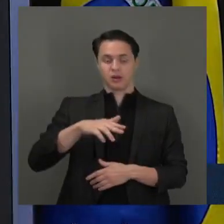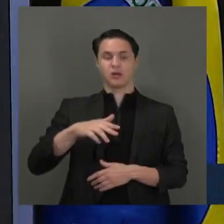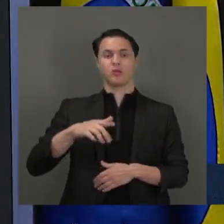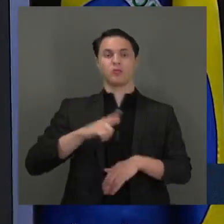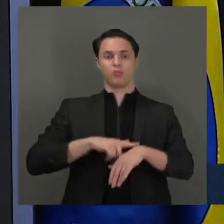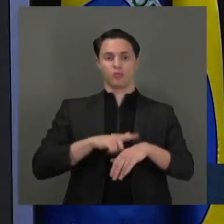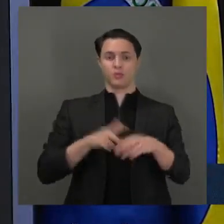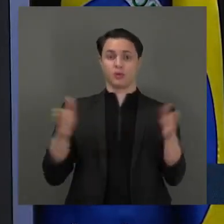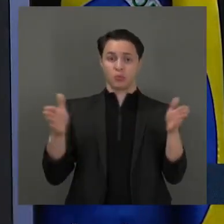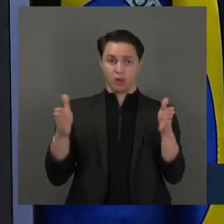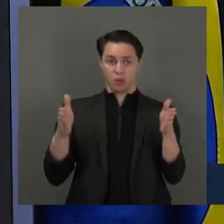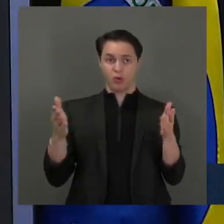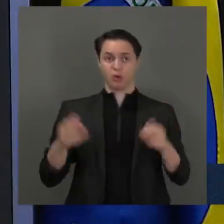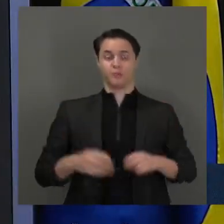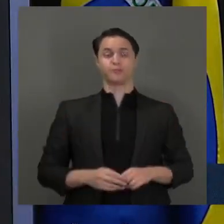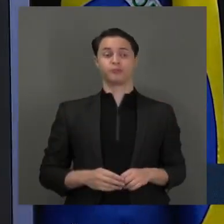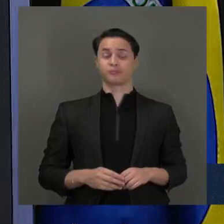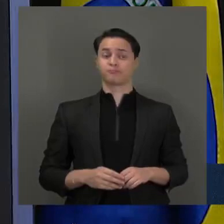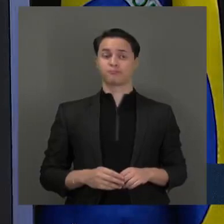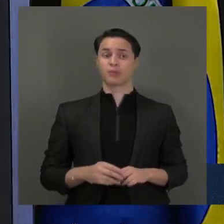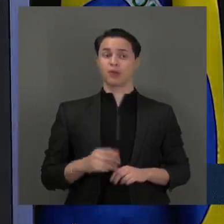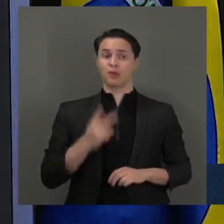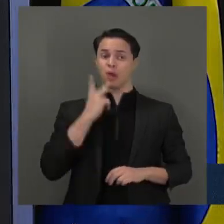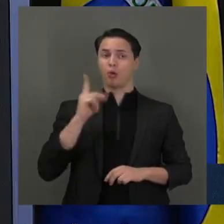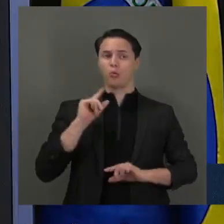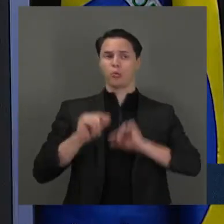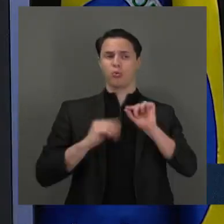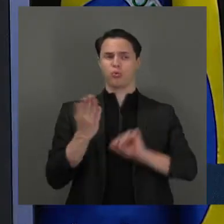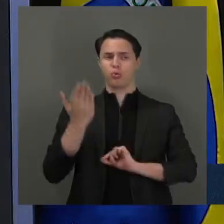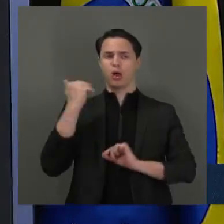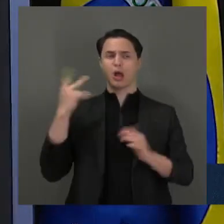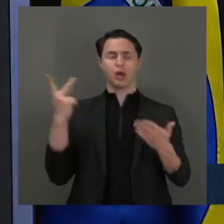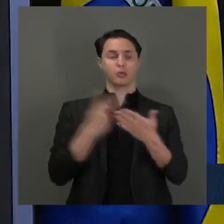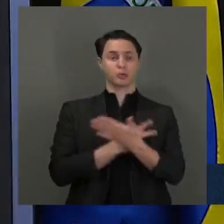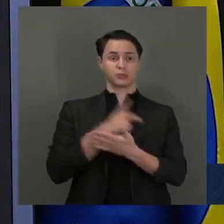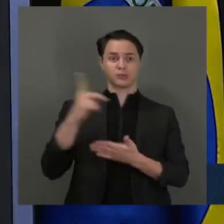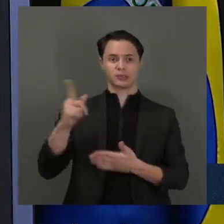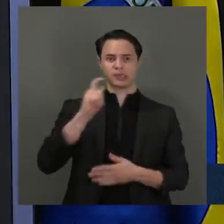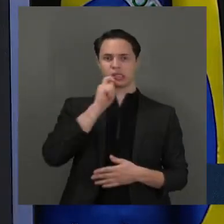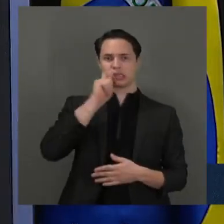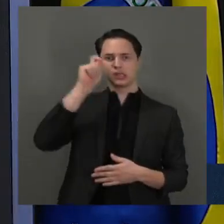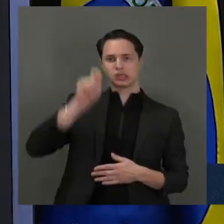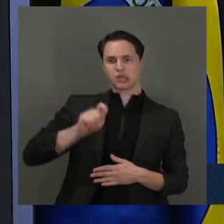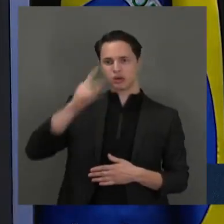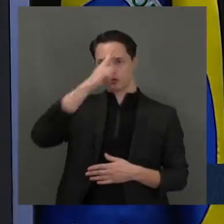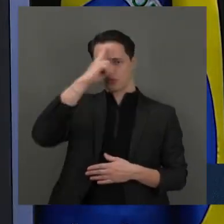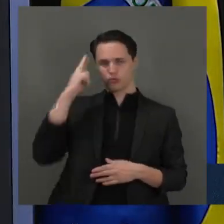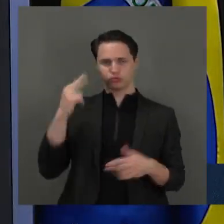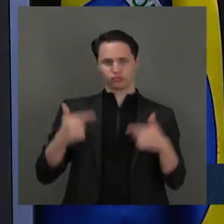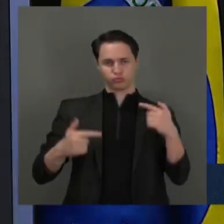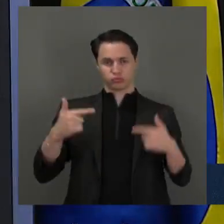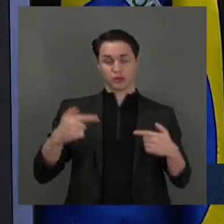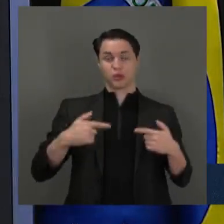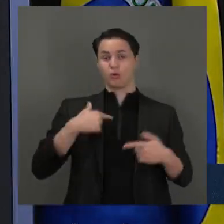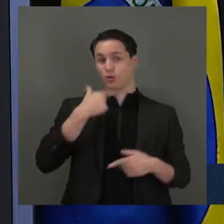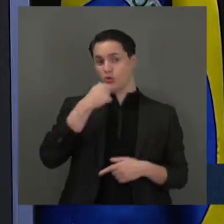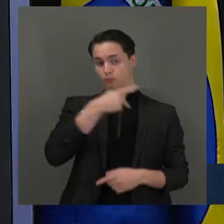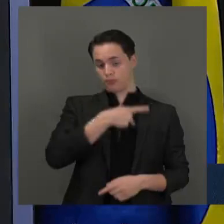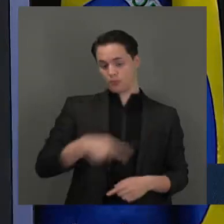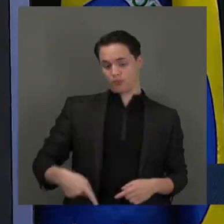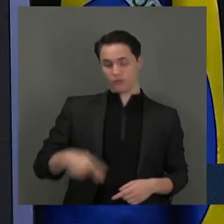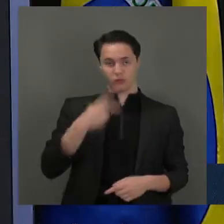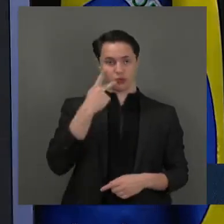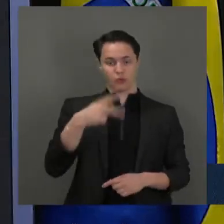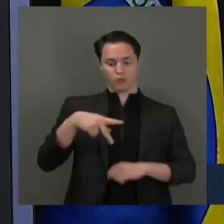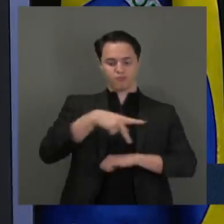mandato. Citando a invasão da Ucrânia pela Rússia, afirmou que, abre aspas, um